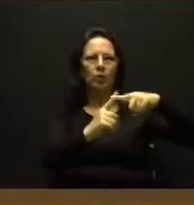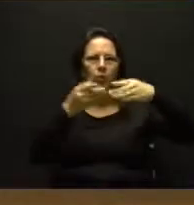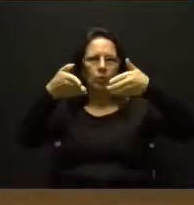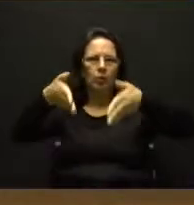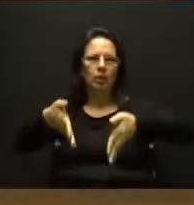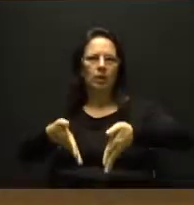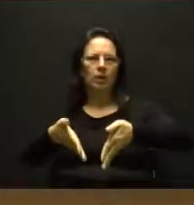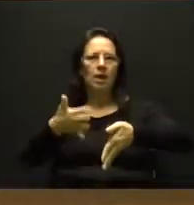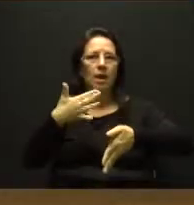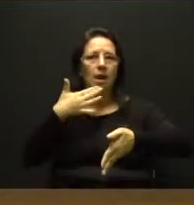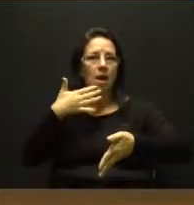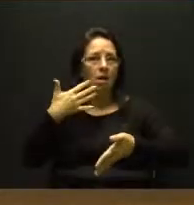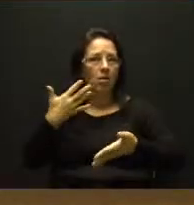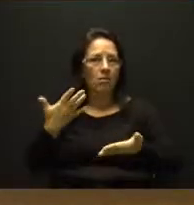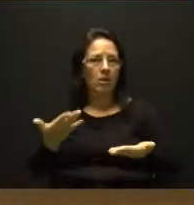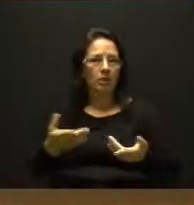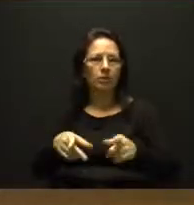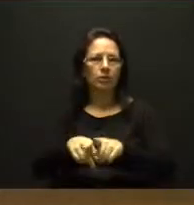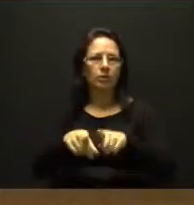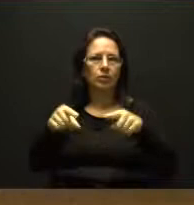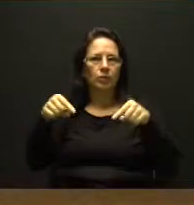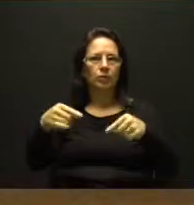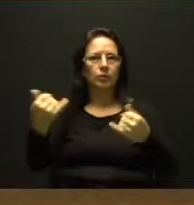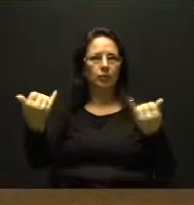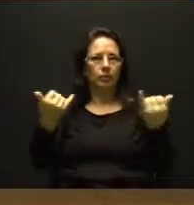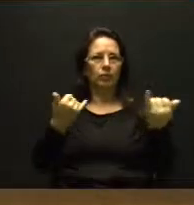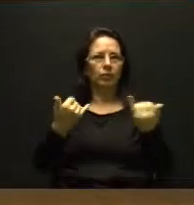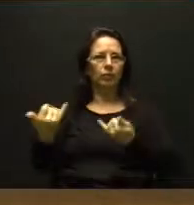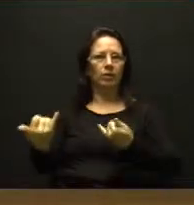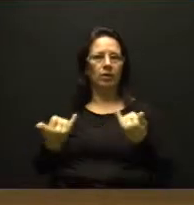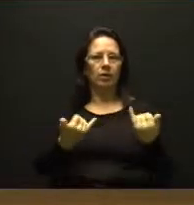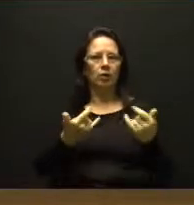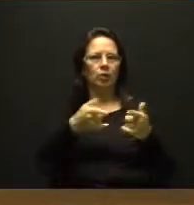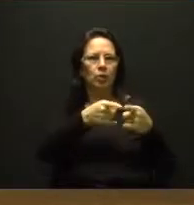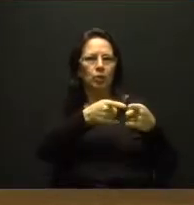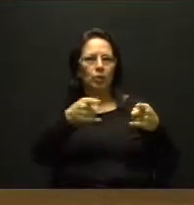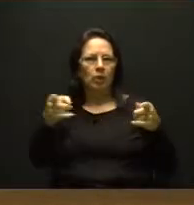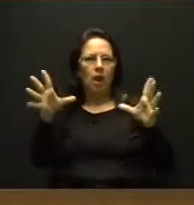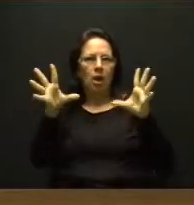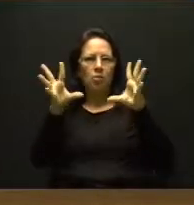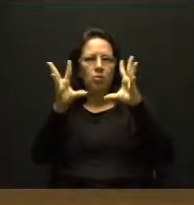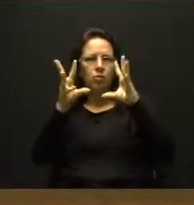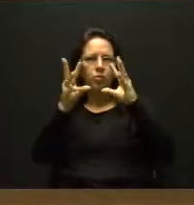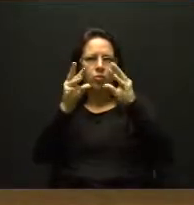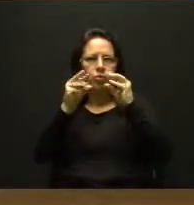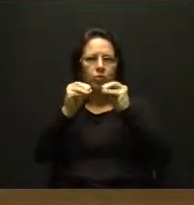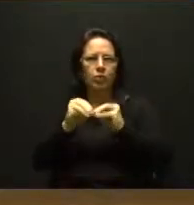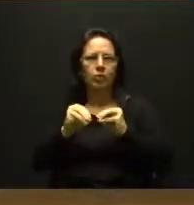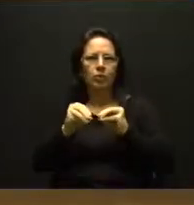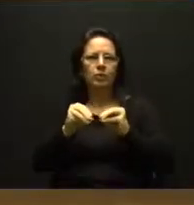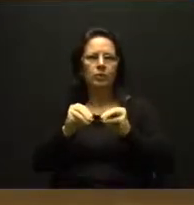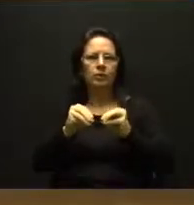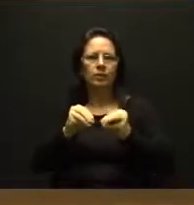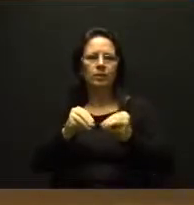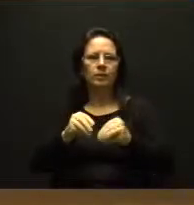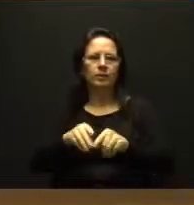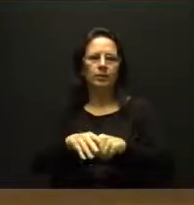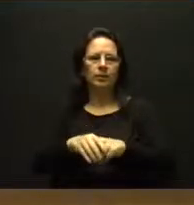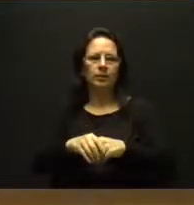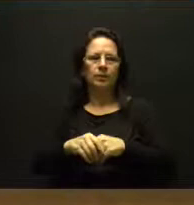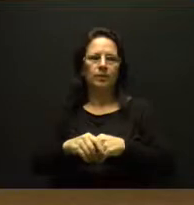os senhores mas aonde chegou para receber a dor é que no período noturno quero acreditar que isso não seja verdade